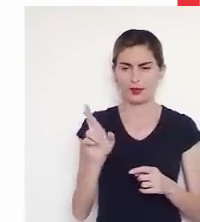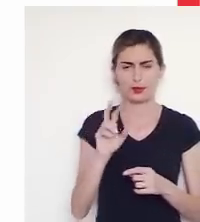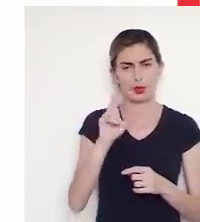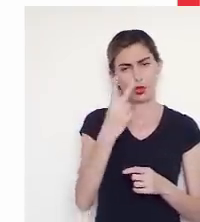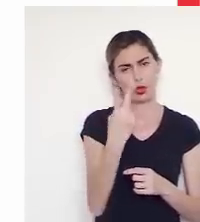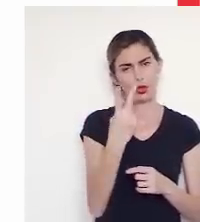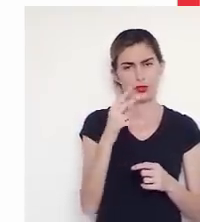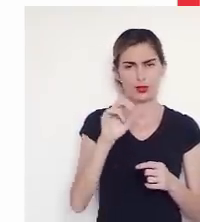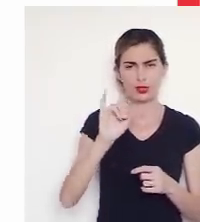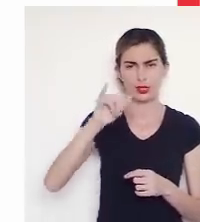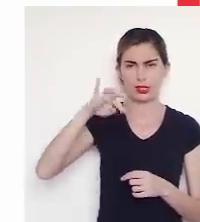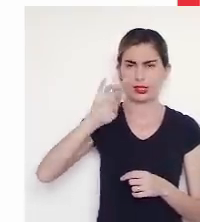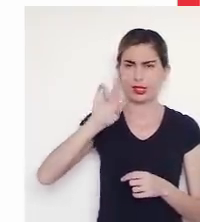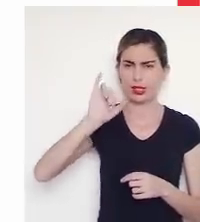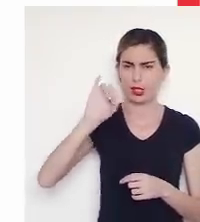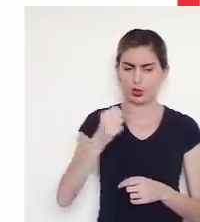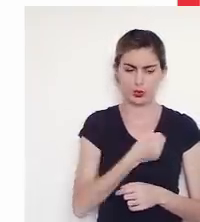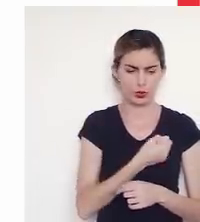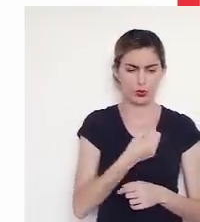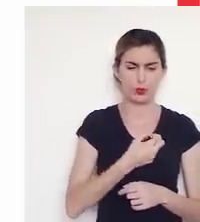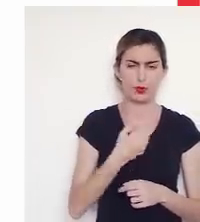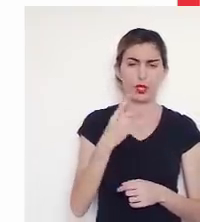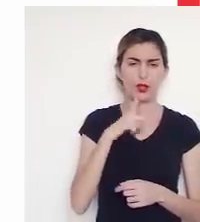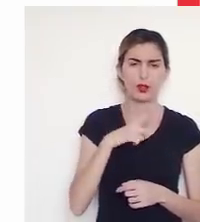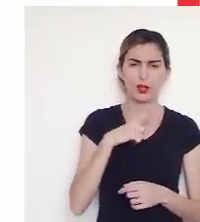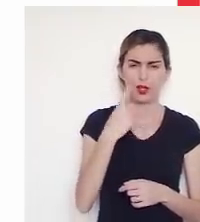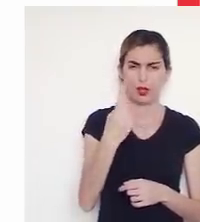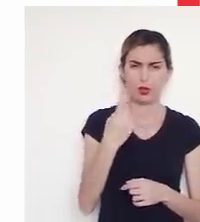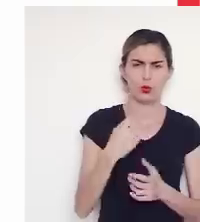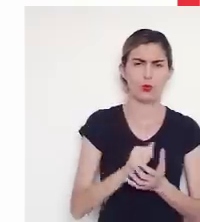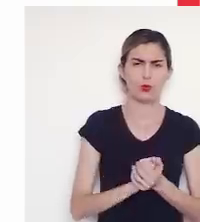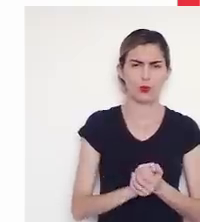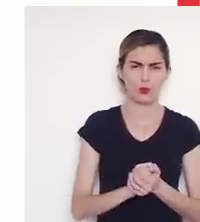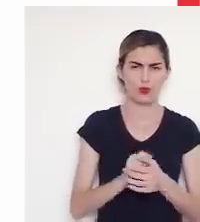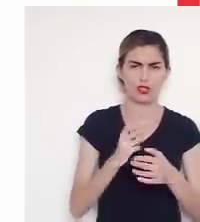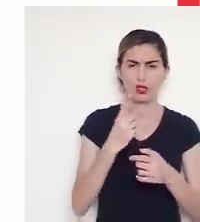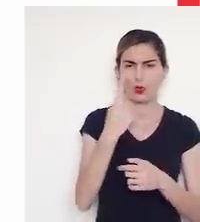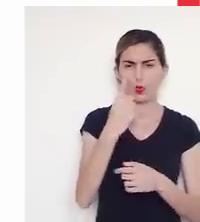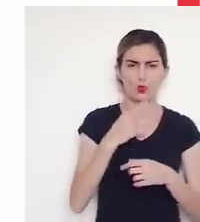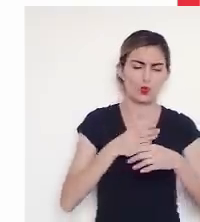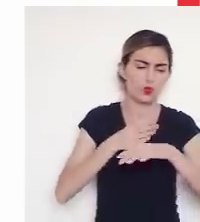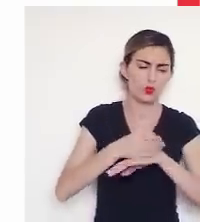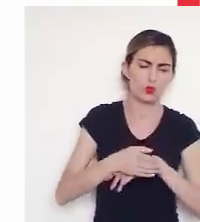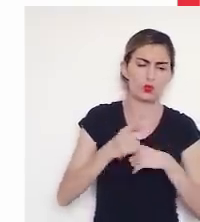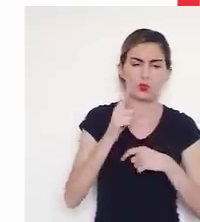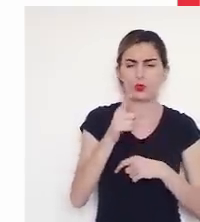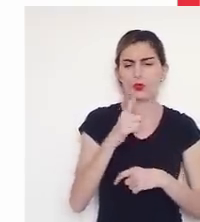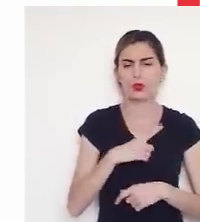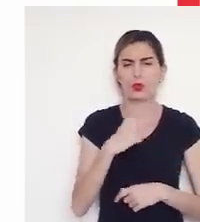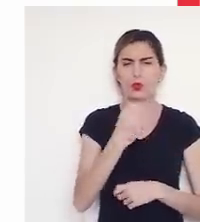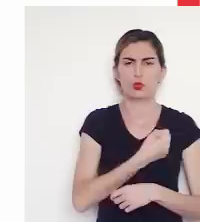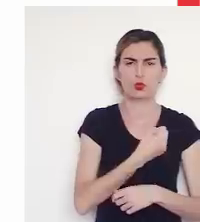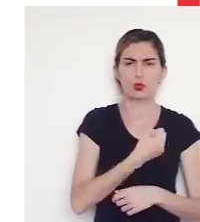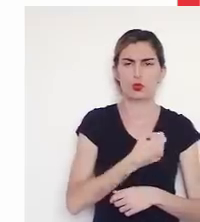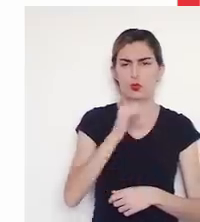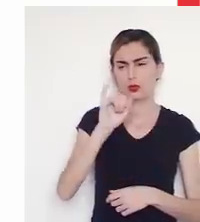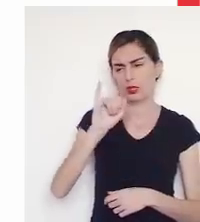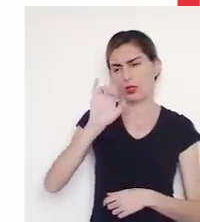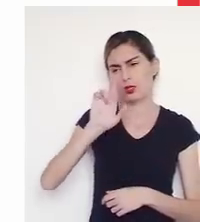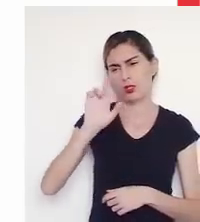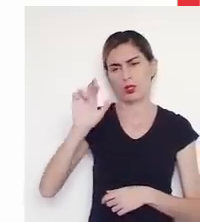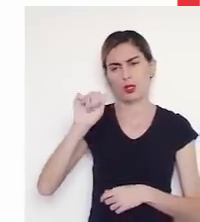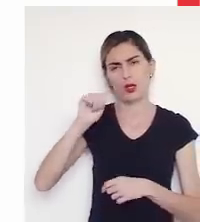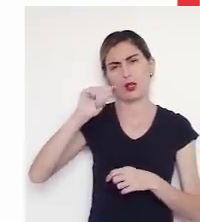letra Q. Temos ali como se fosse quase que um intruso, tá bom? Que ali nós temos os números